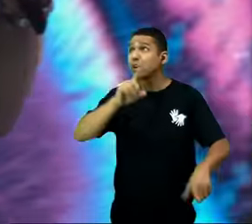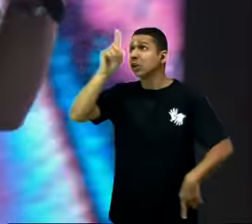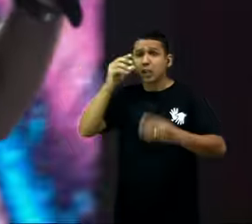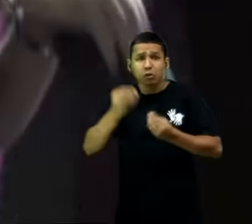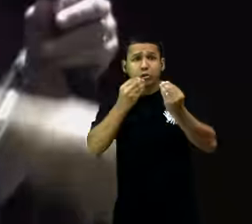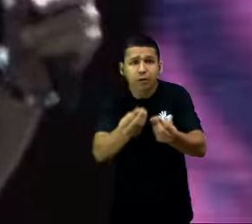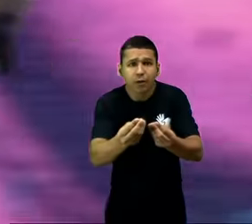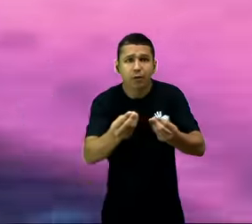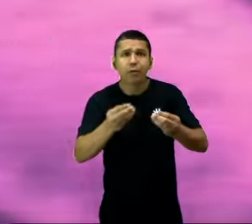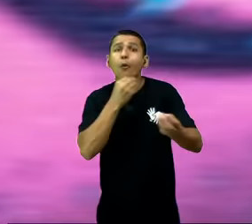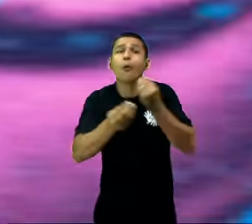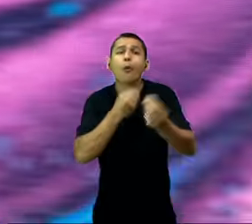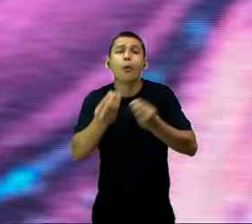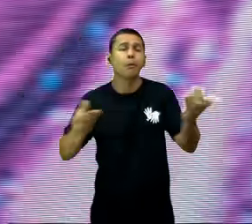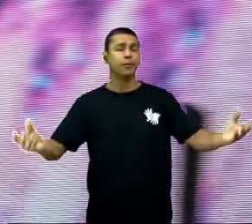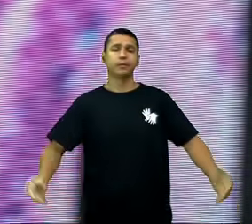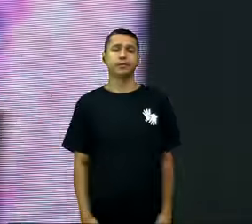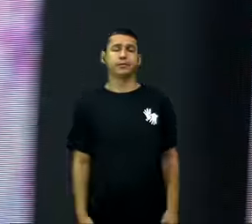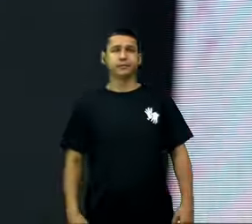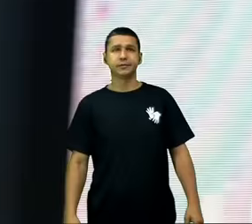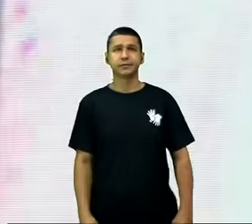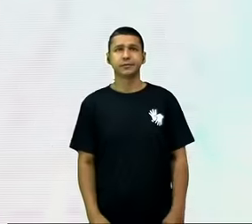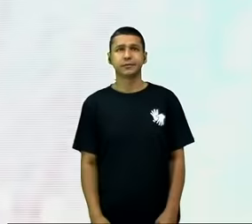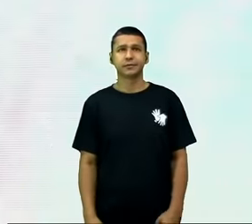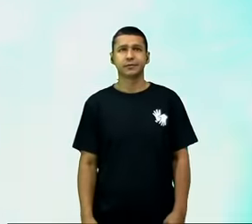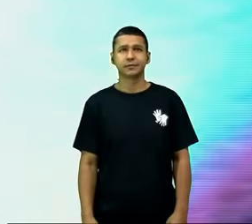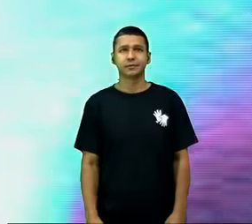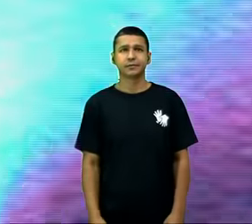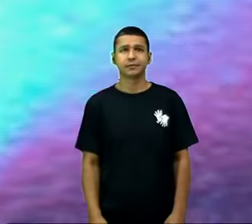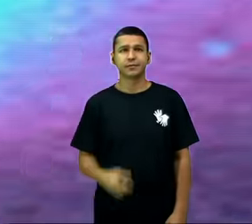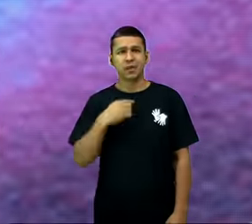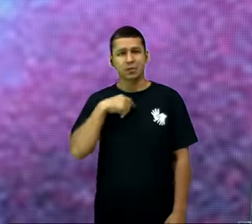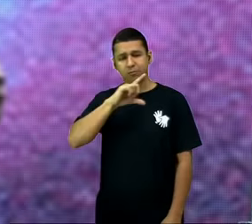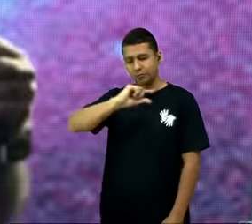Ah, eu vou embora. Quem quiser terminar, termina aí.